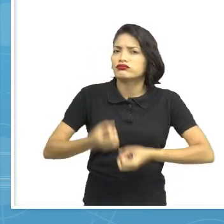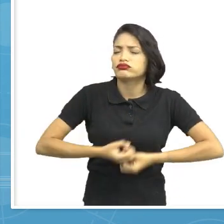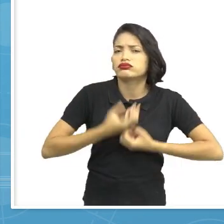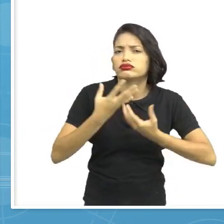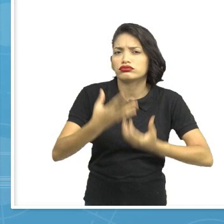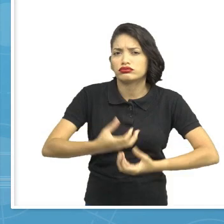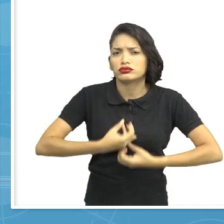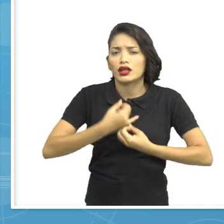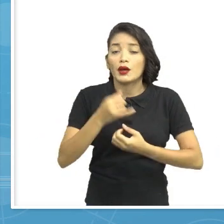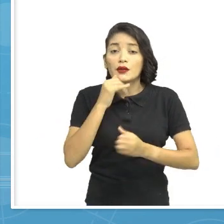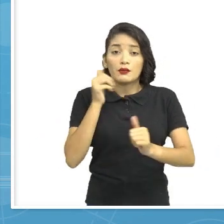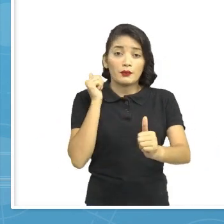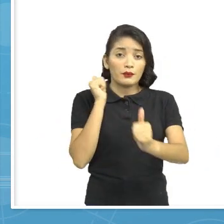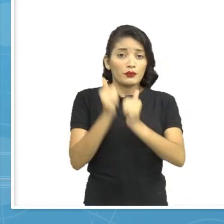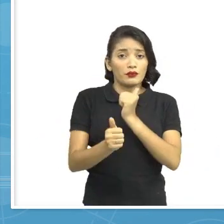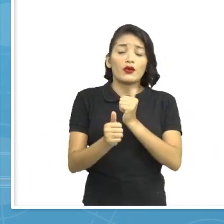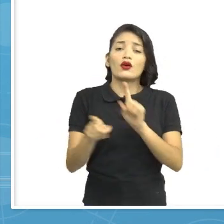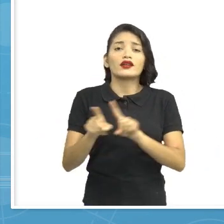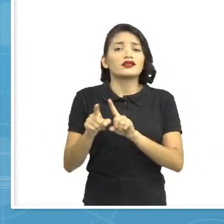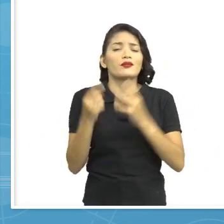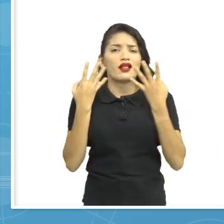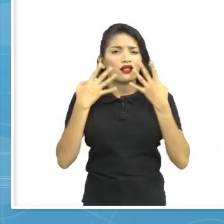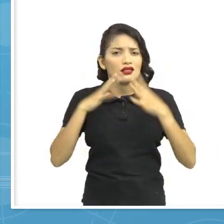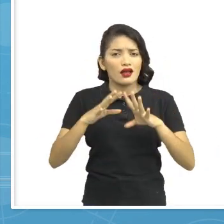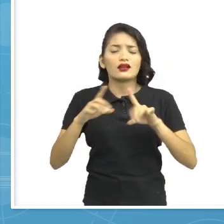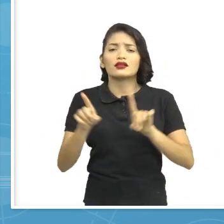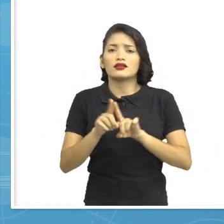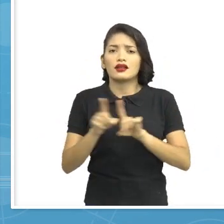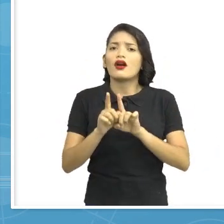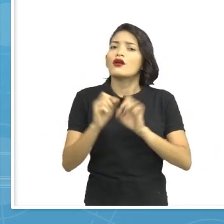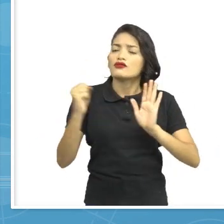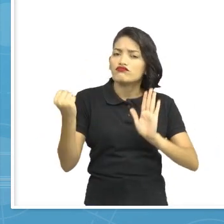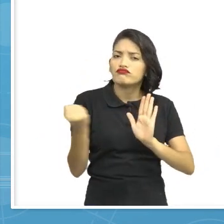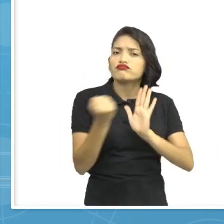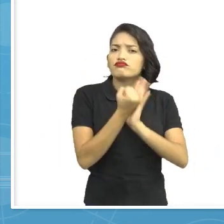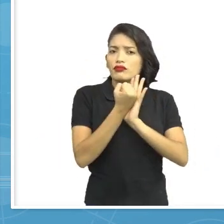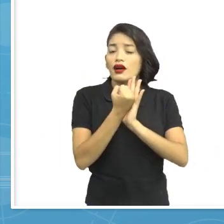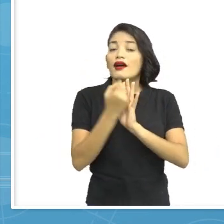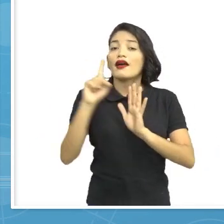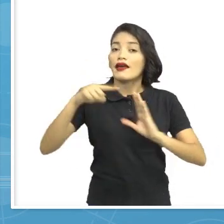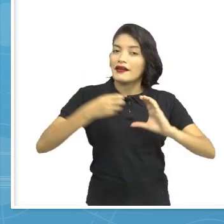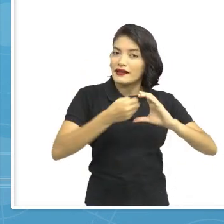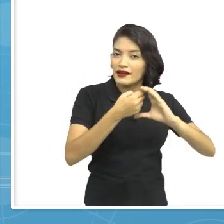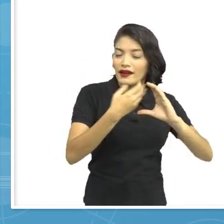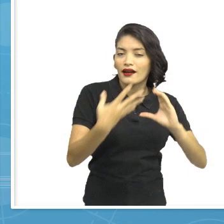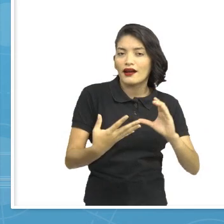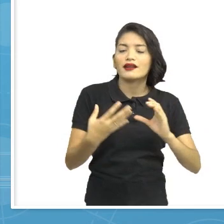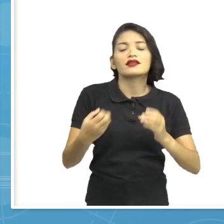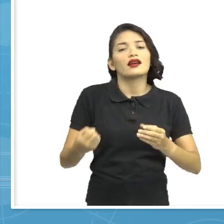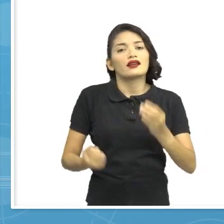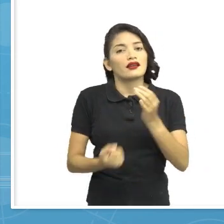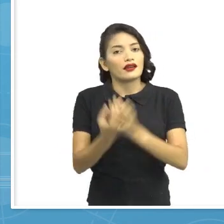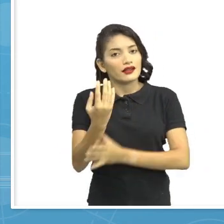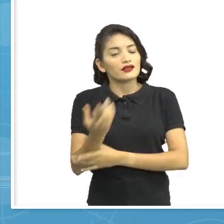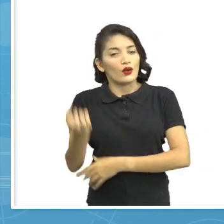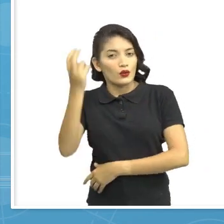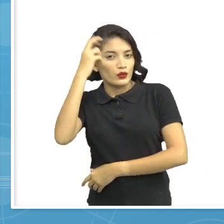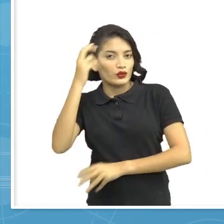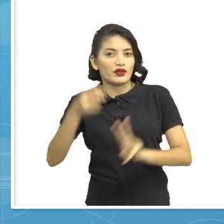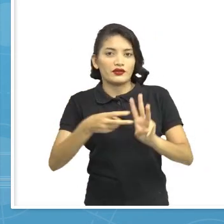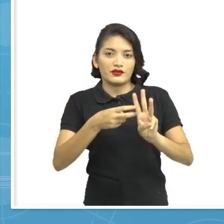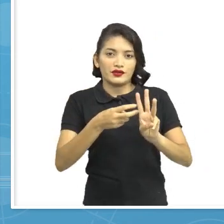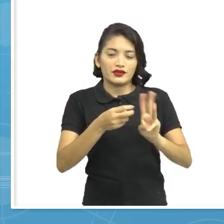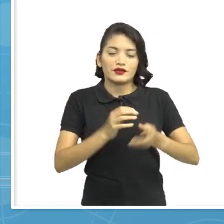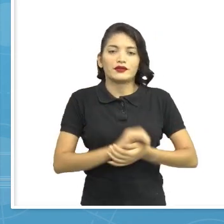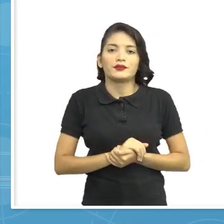Cores fortes, matéria-prima natural e traços marcantes são características da produção cultural indígena. Nós